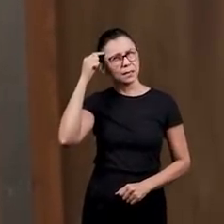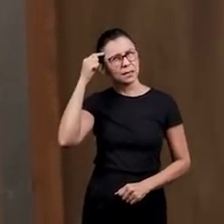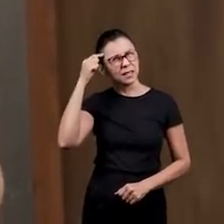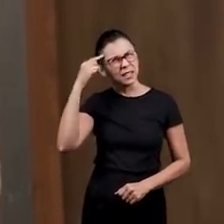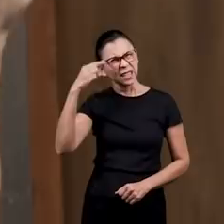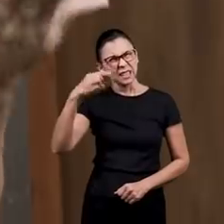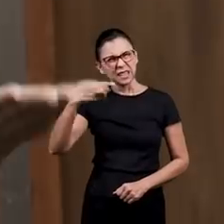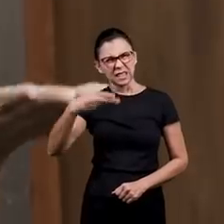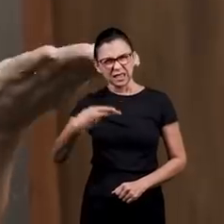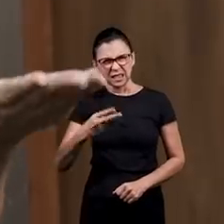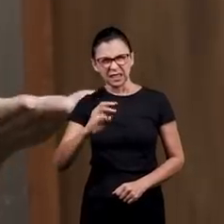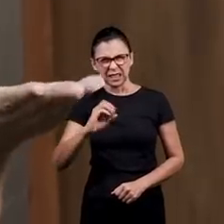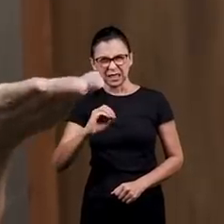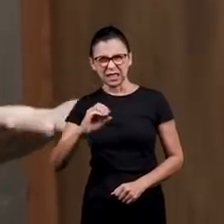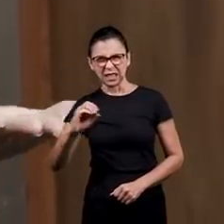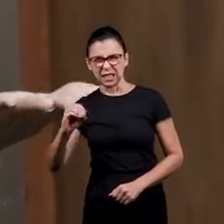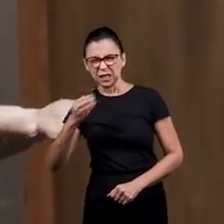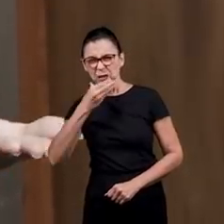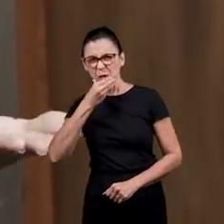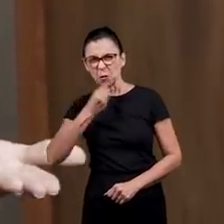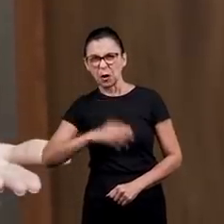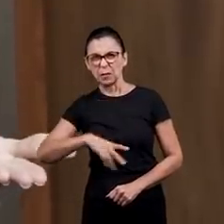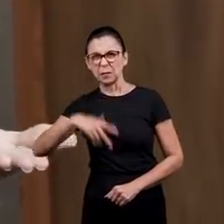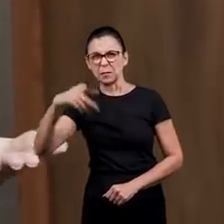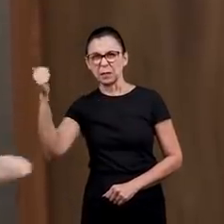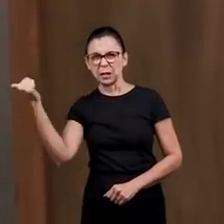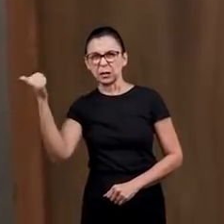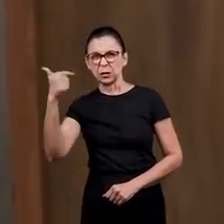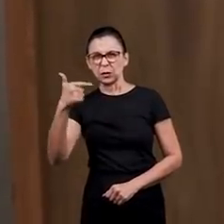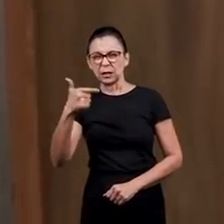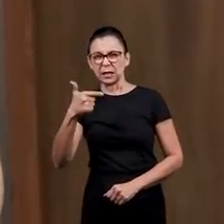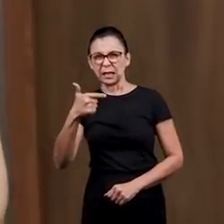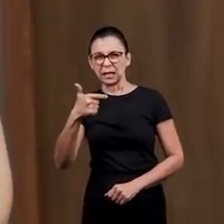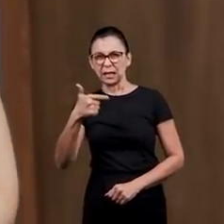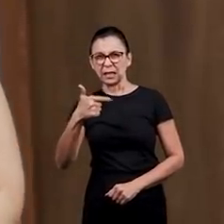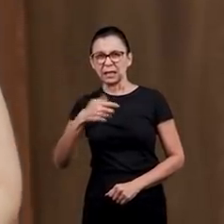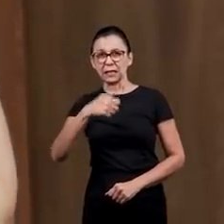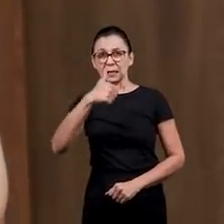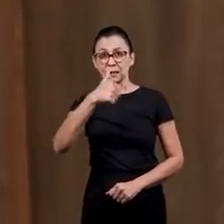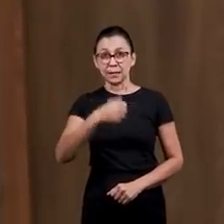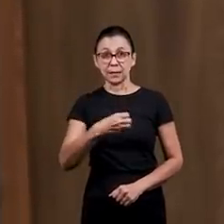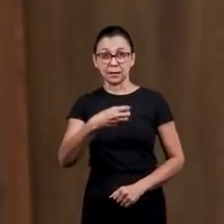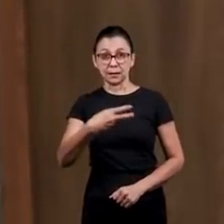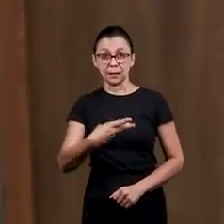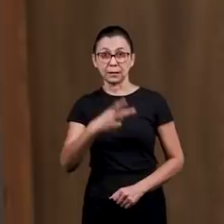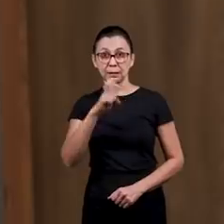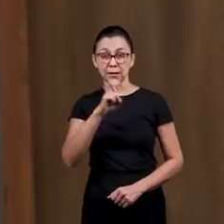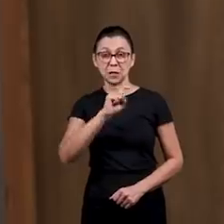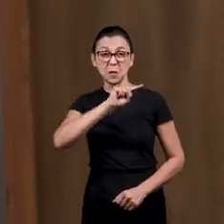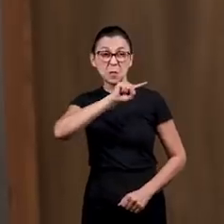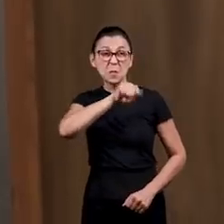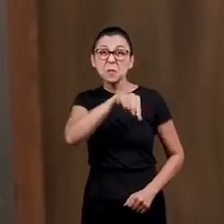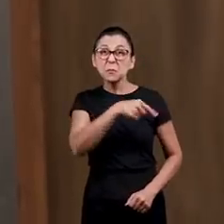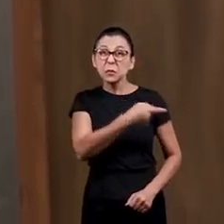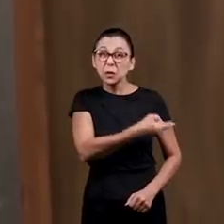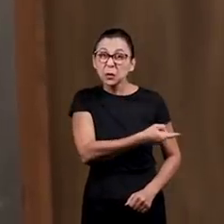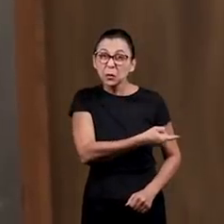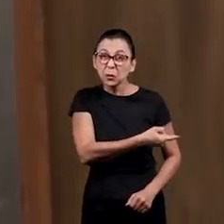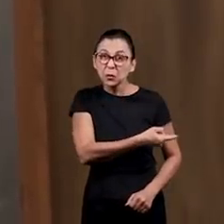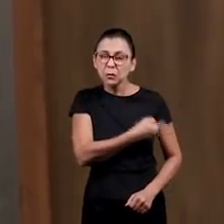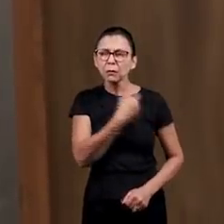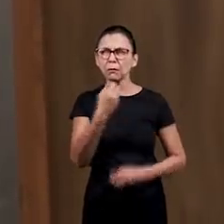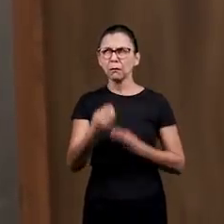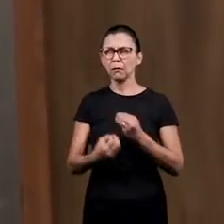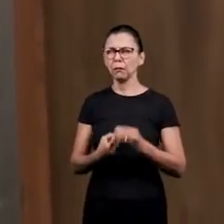são mais do que 135 mil homens? Quando esses 300 têm o Senhor?